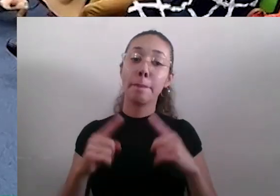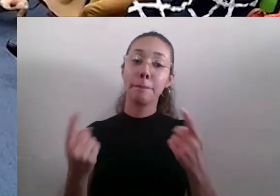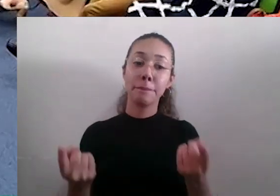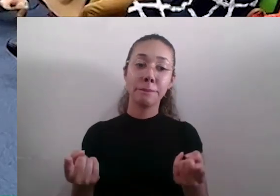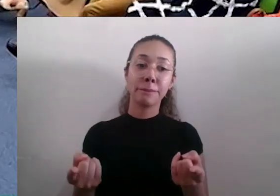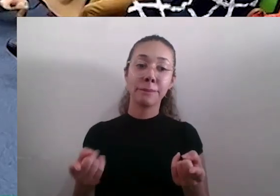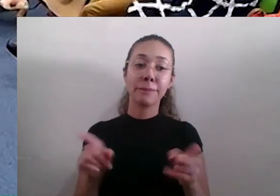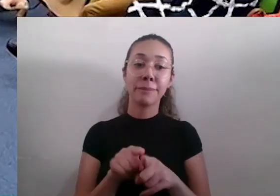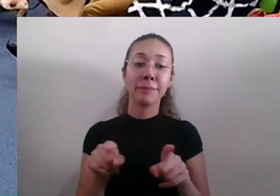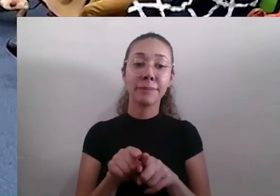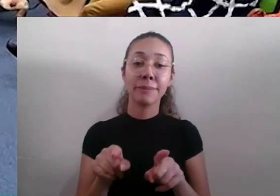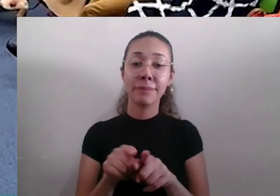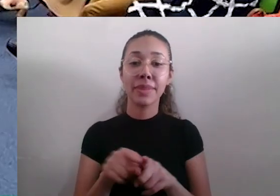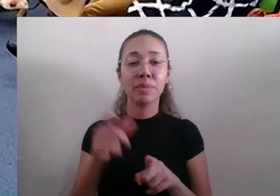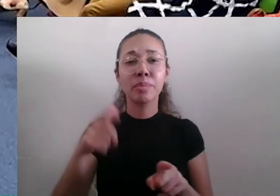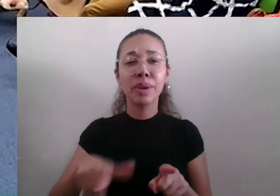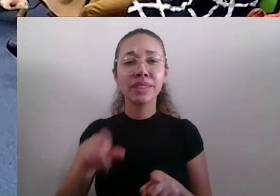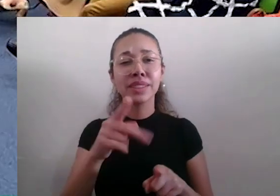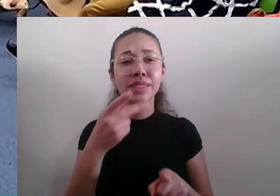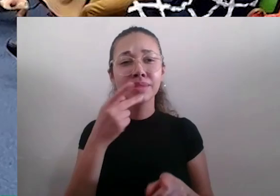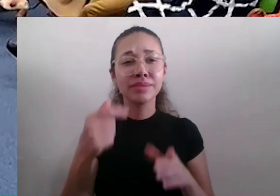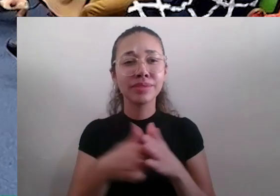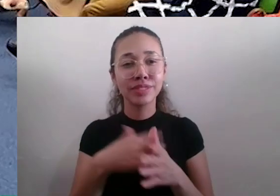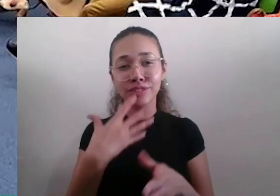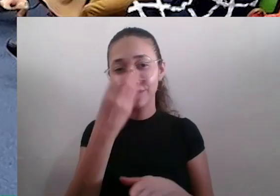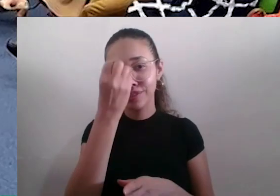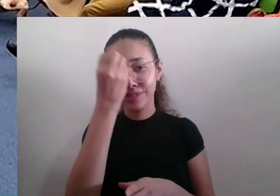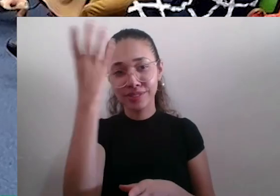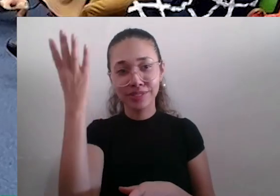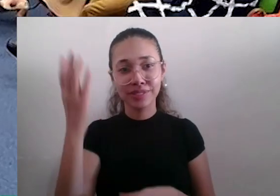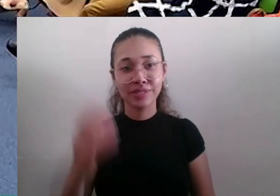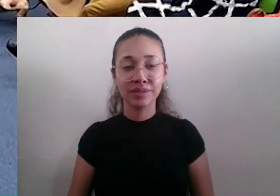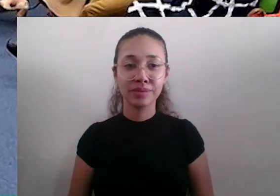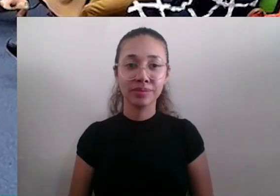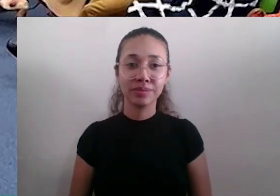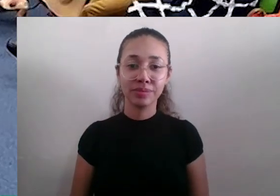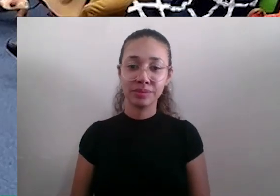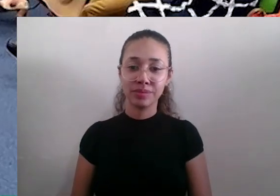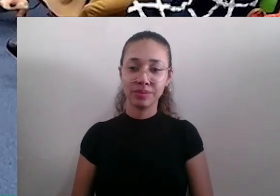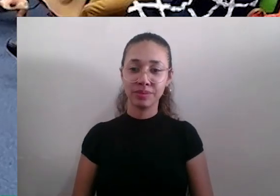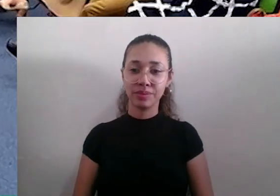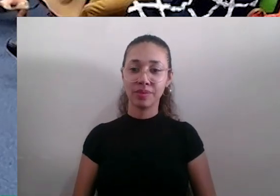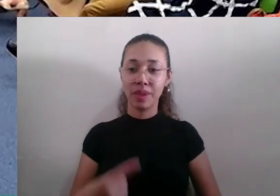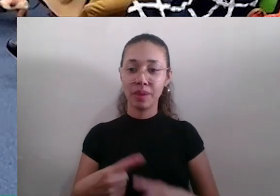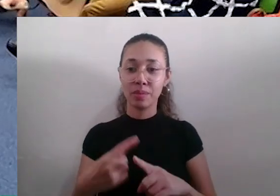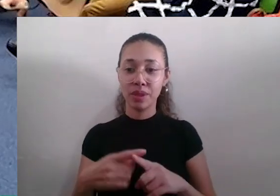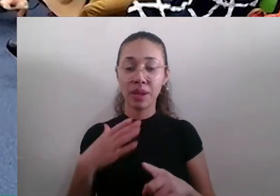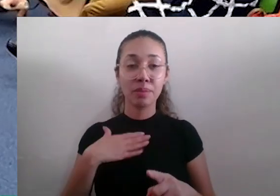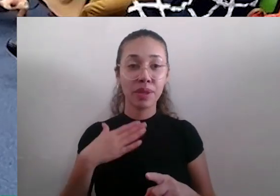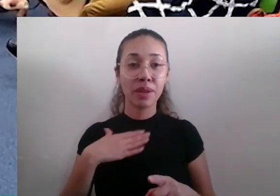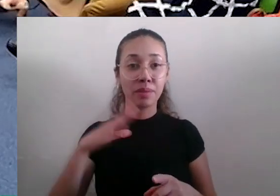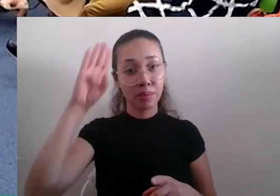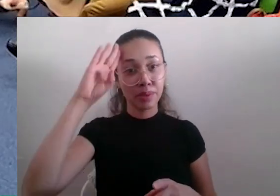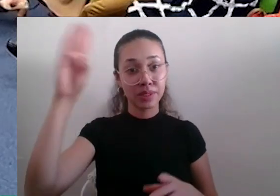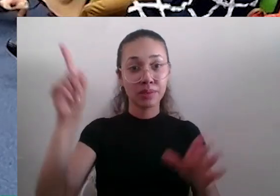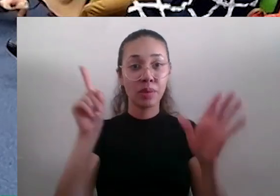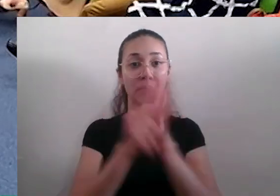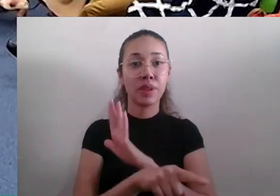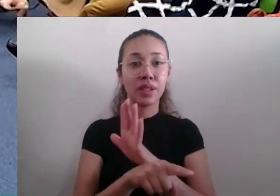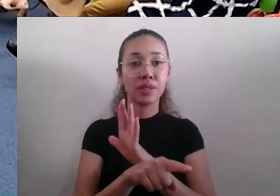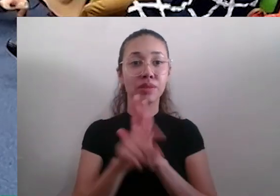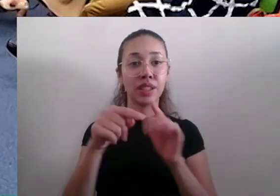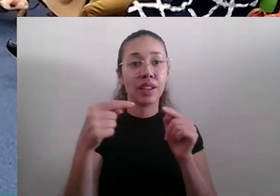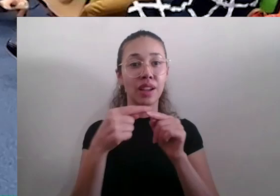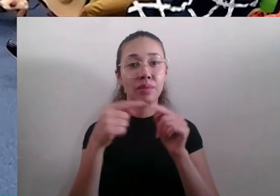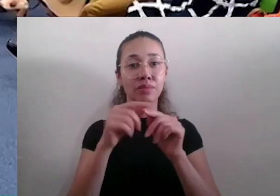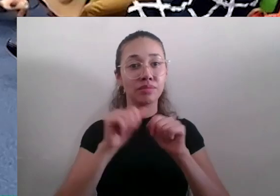e que mais que você perguntou esqueci sim é que minha minha principal pergunta era com relação ao alcance de bolha eu sei